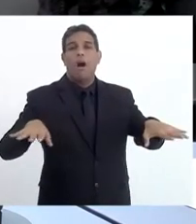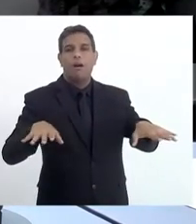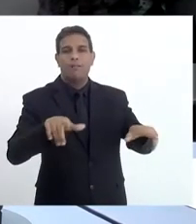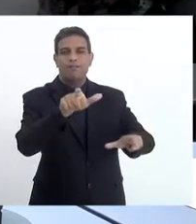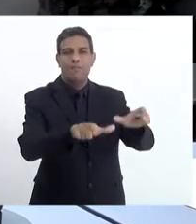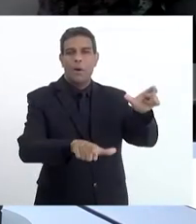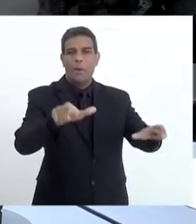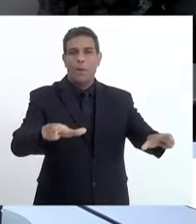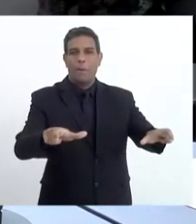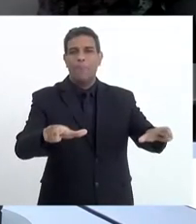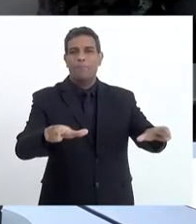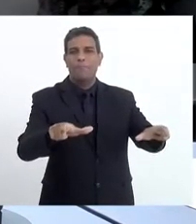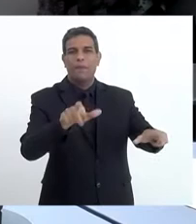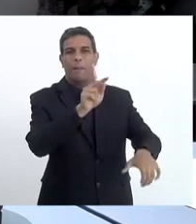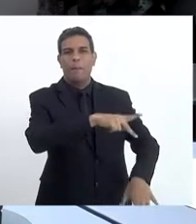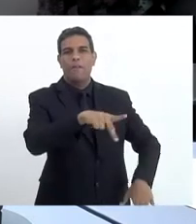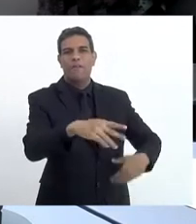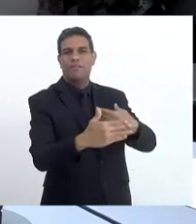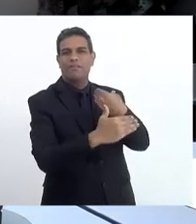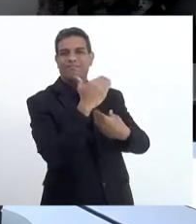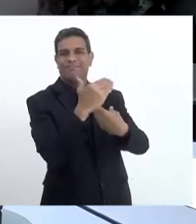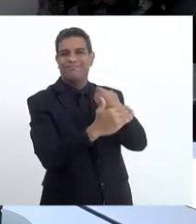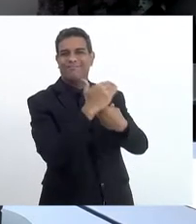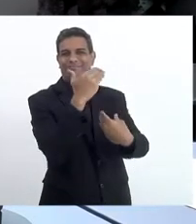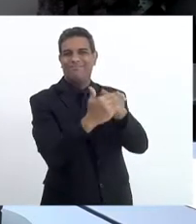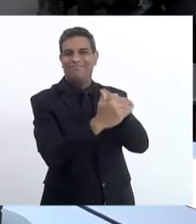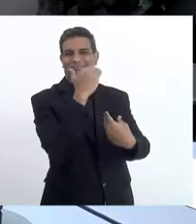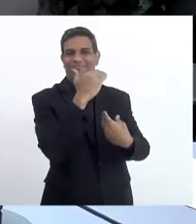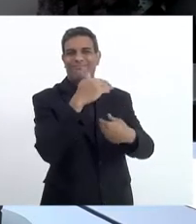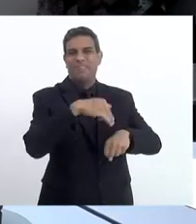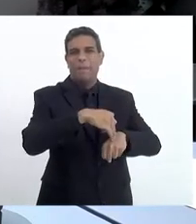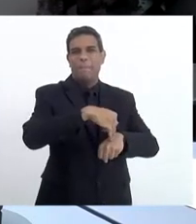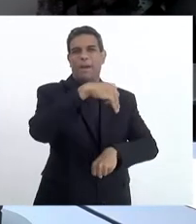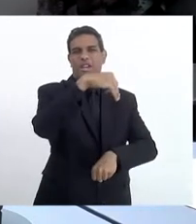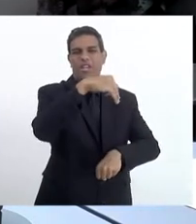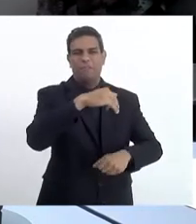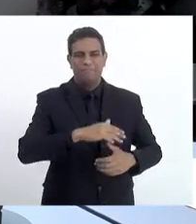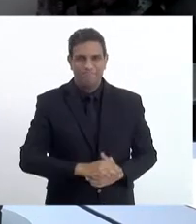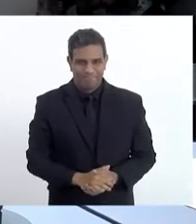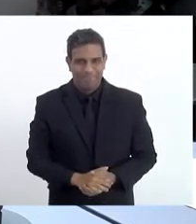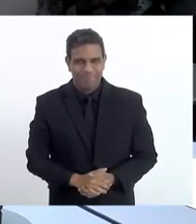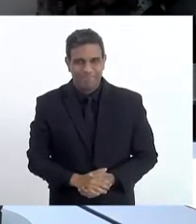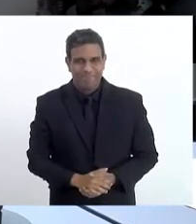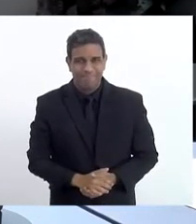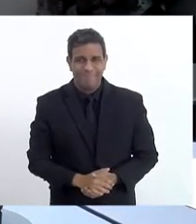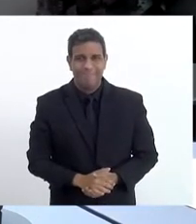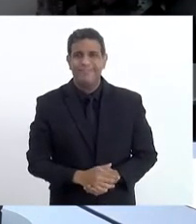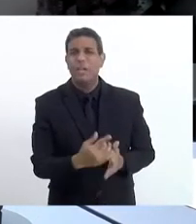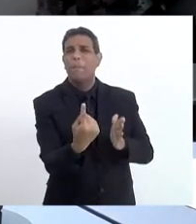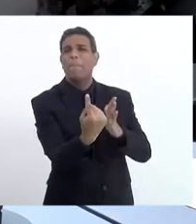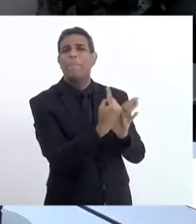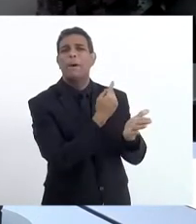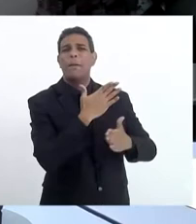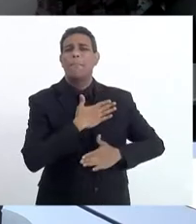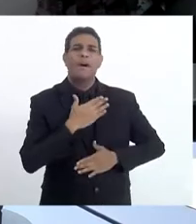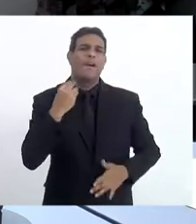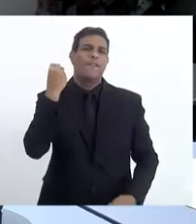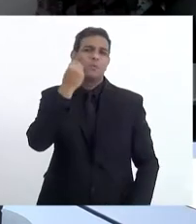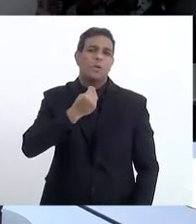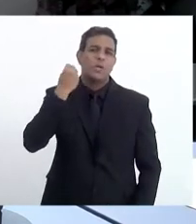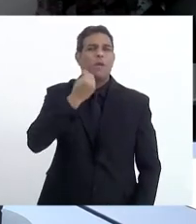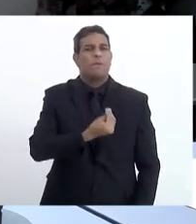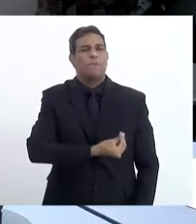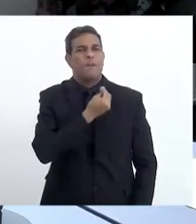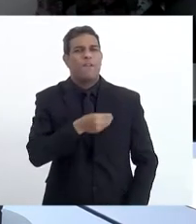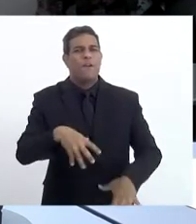pela orientadora do mestrado. E aí perguntou como é que era a minha vida, como é que é a